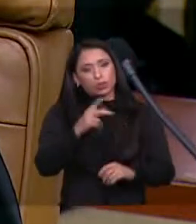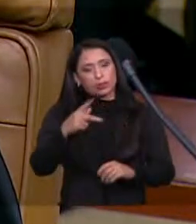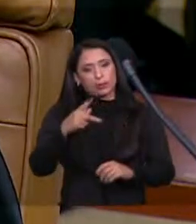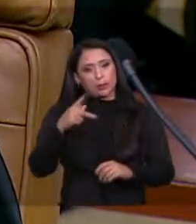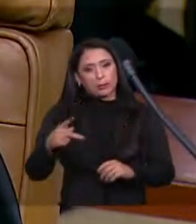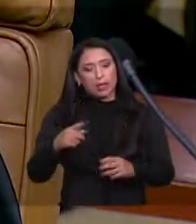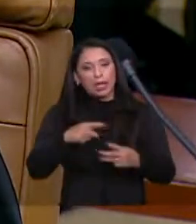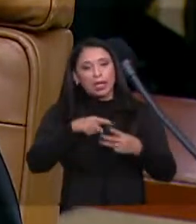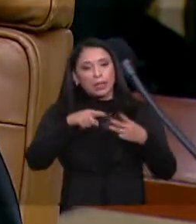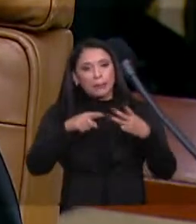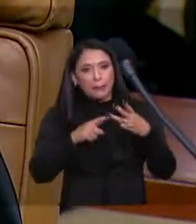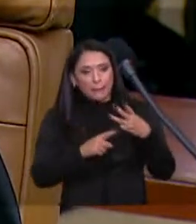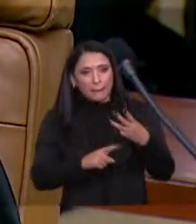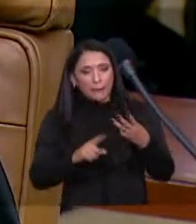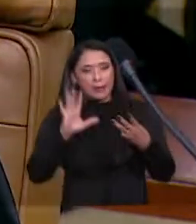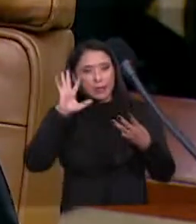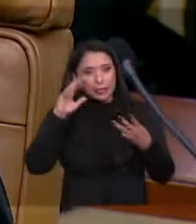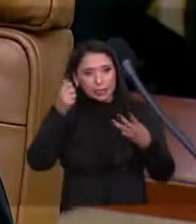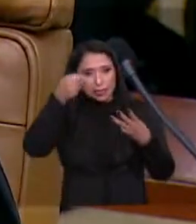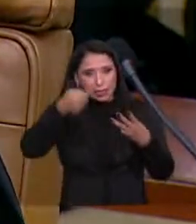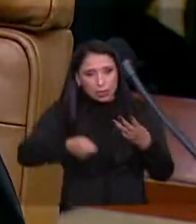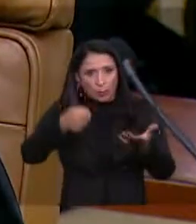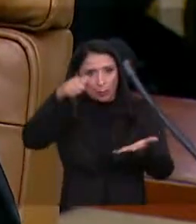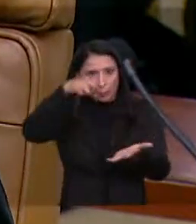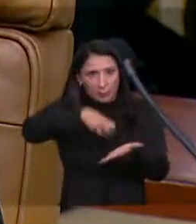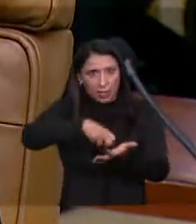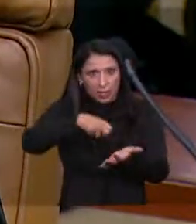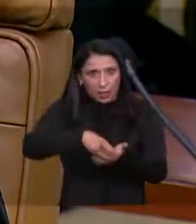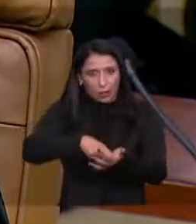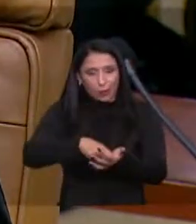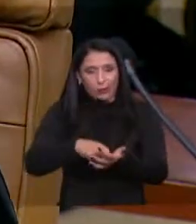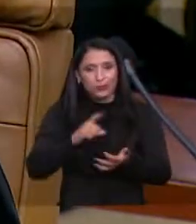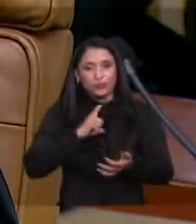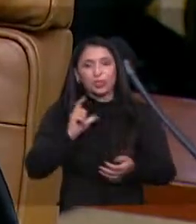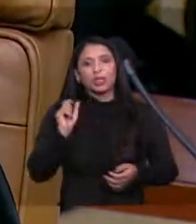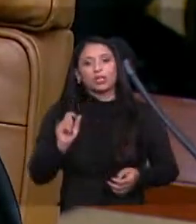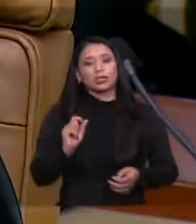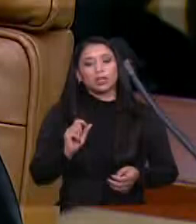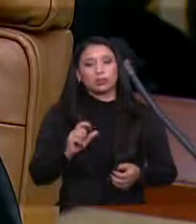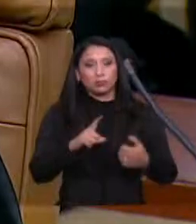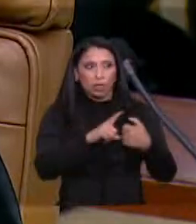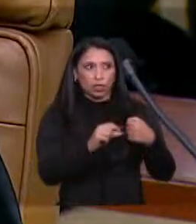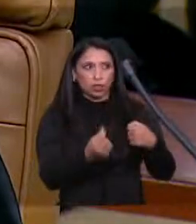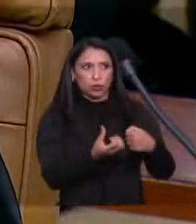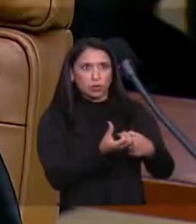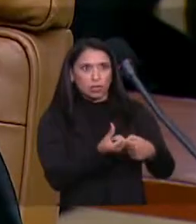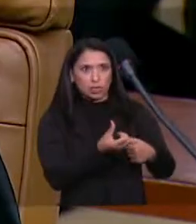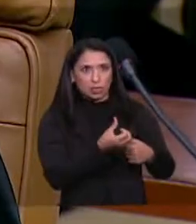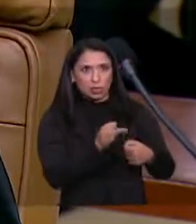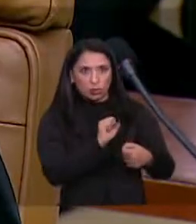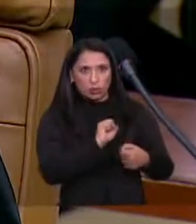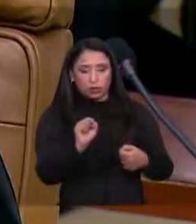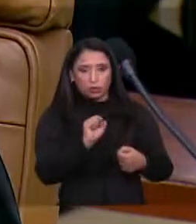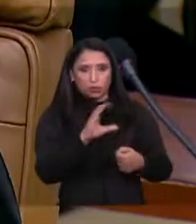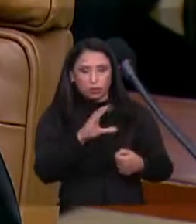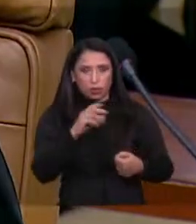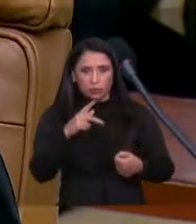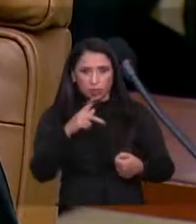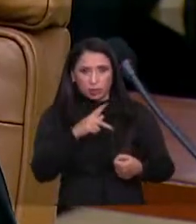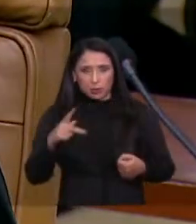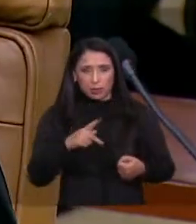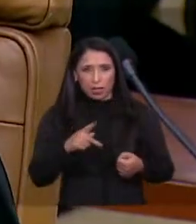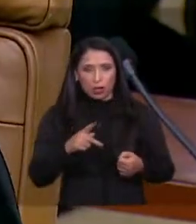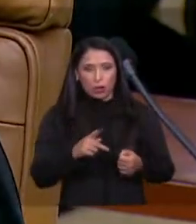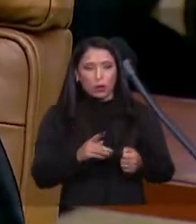dosagem da sanção penal que vem aliás do comando artigo 68 do Código Penal na primeira